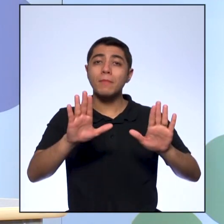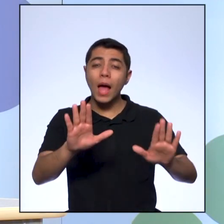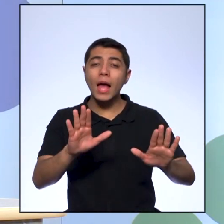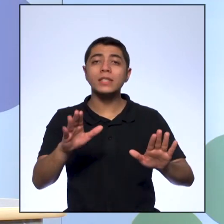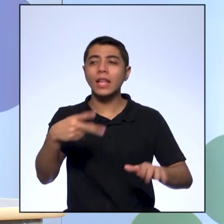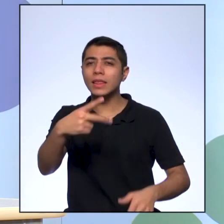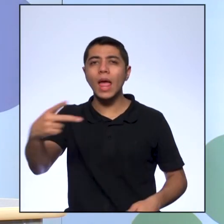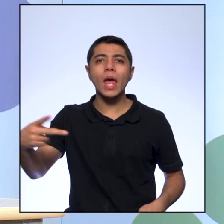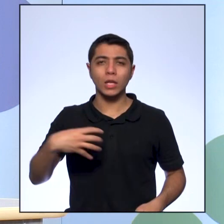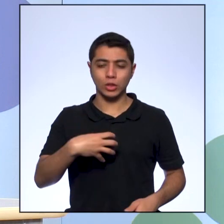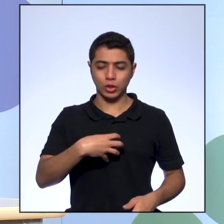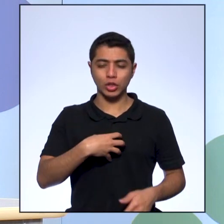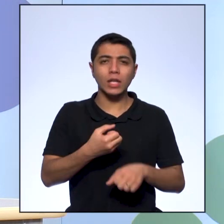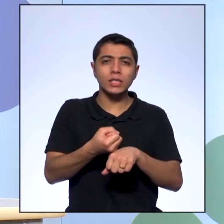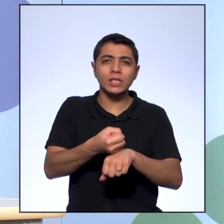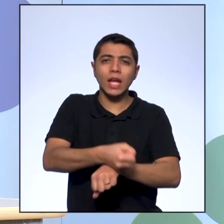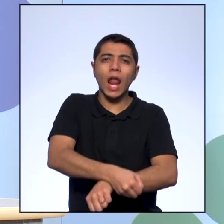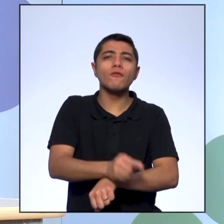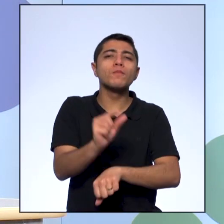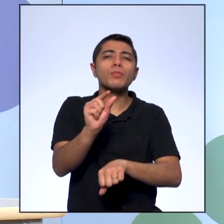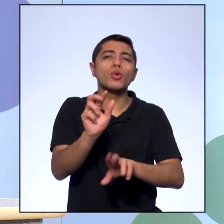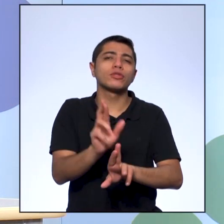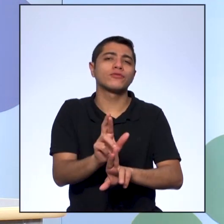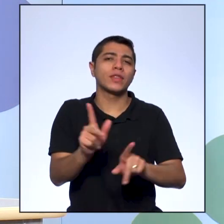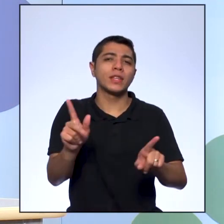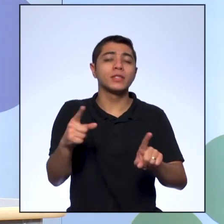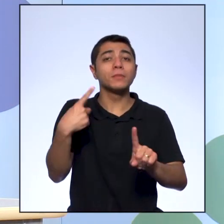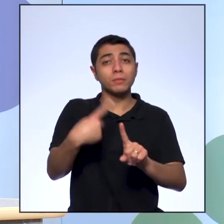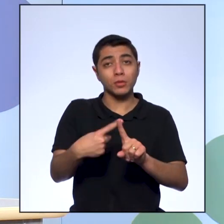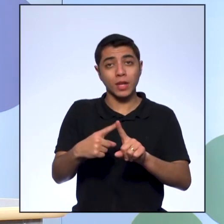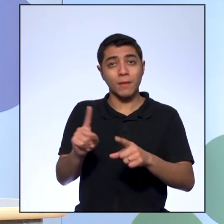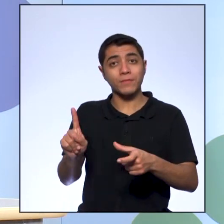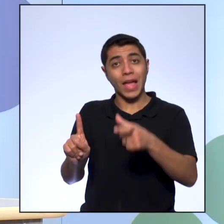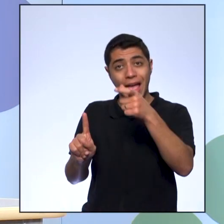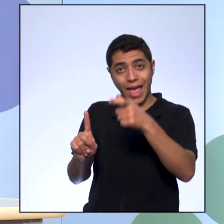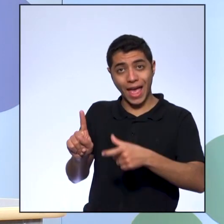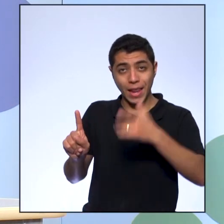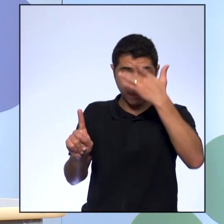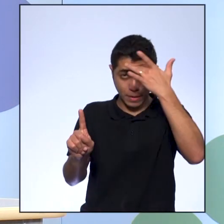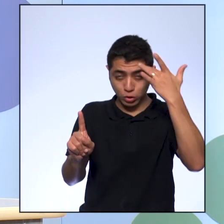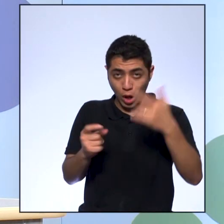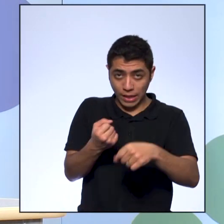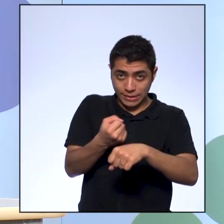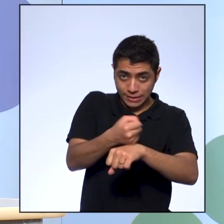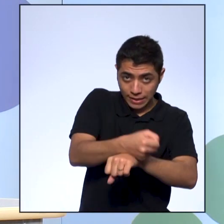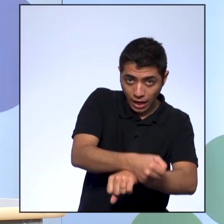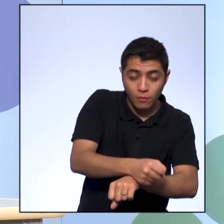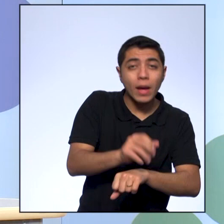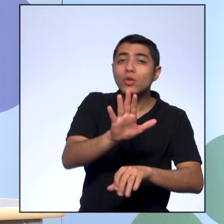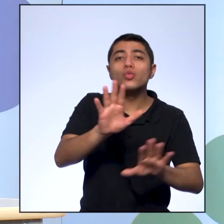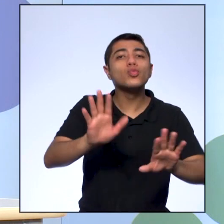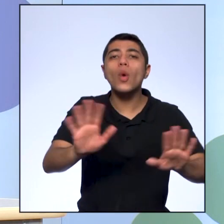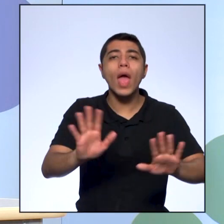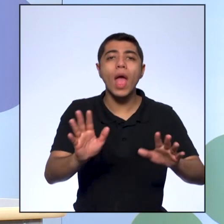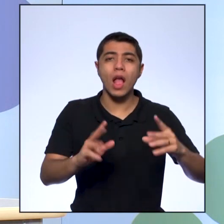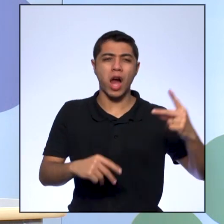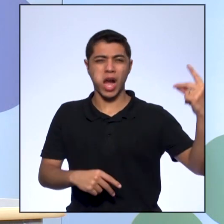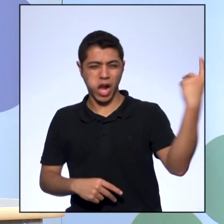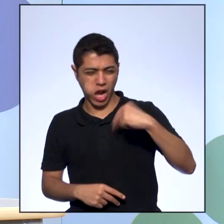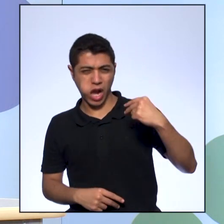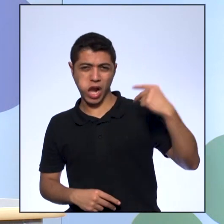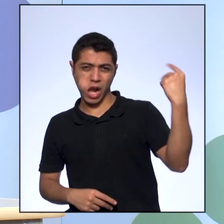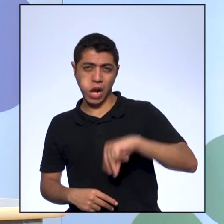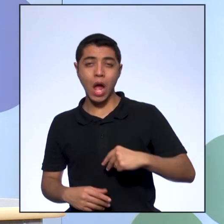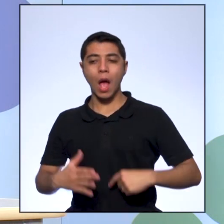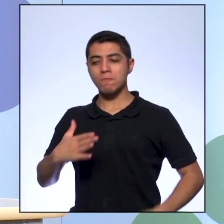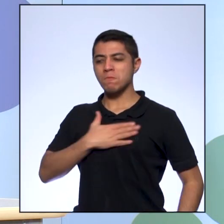O escravizado, neste caso, ele não era maltratado, ele não era um objeto do seu dono. Na realidade, eles eram até bem